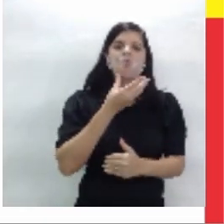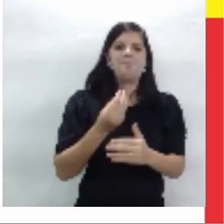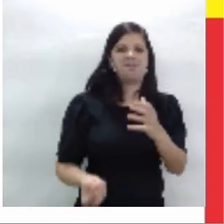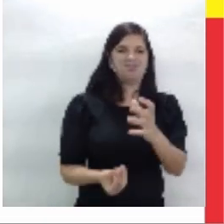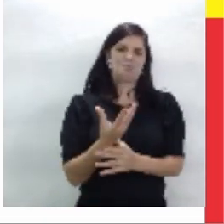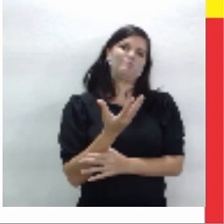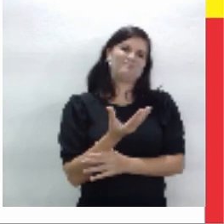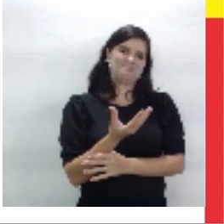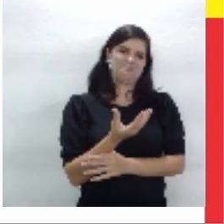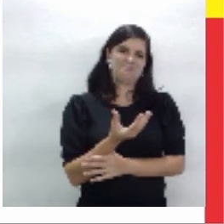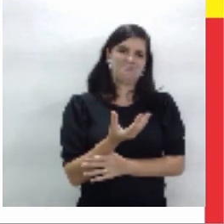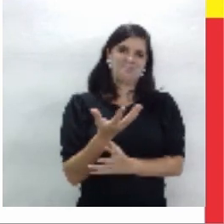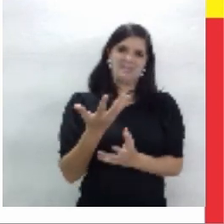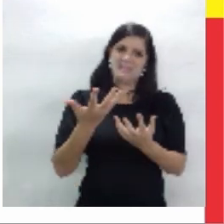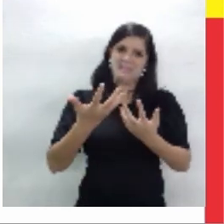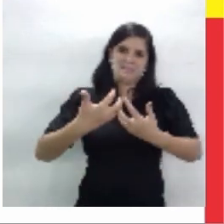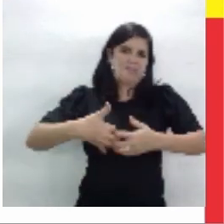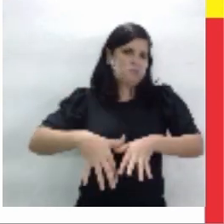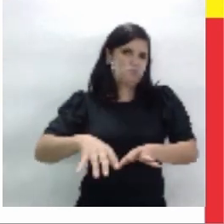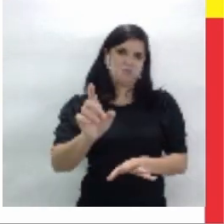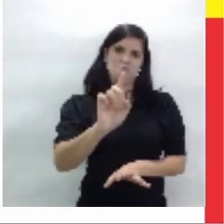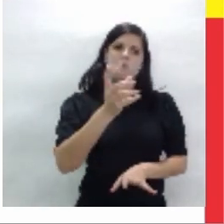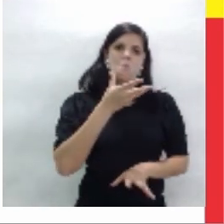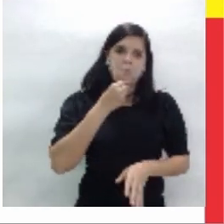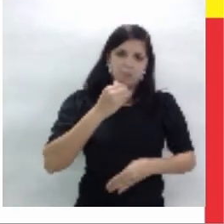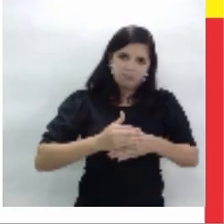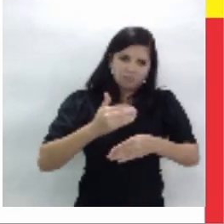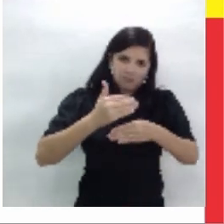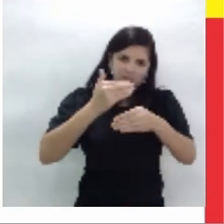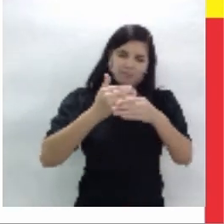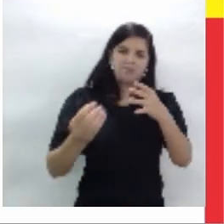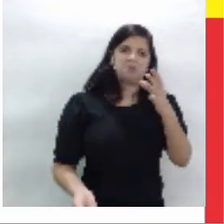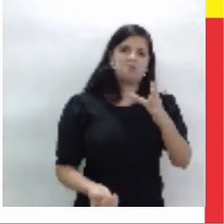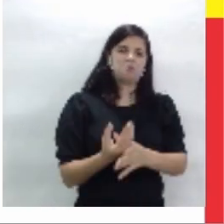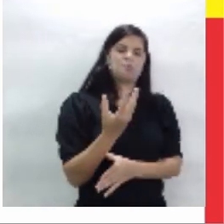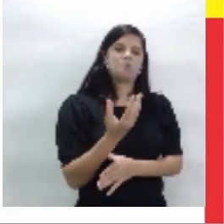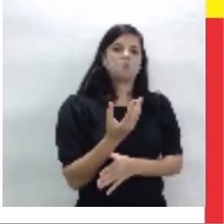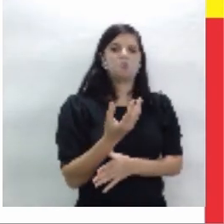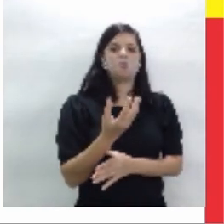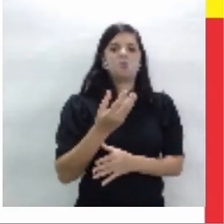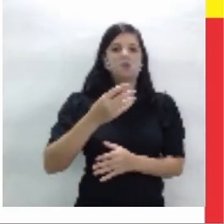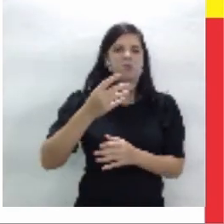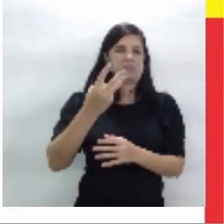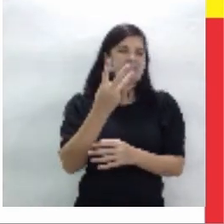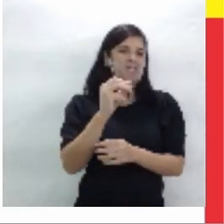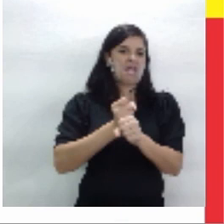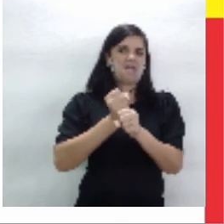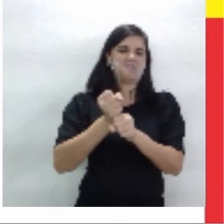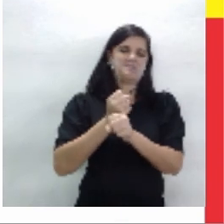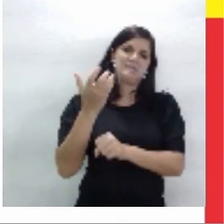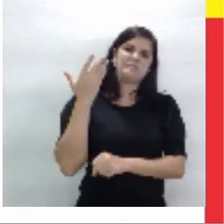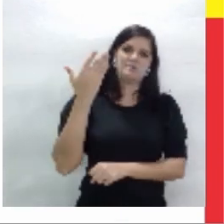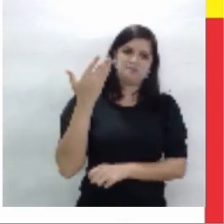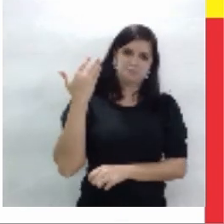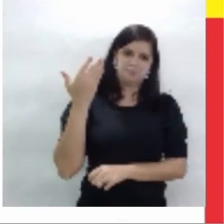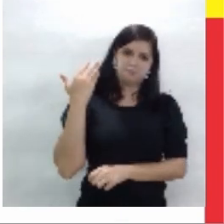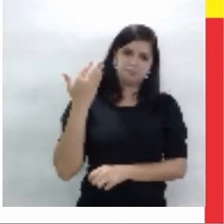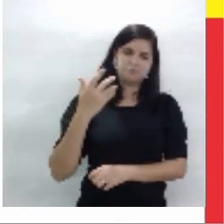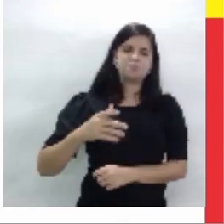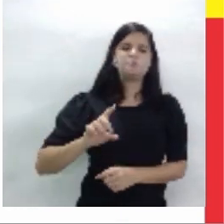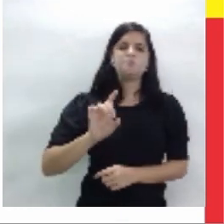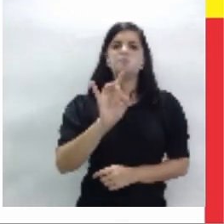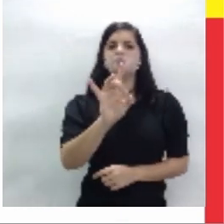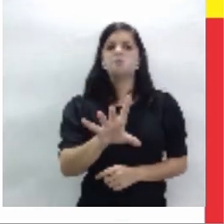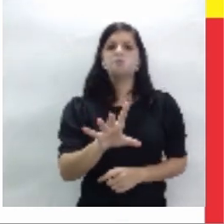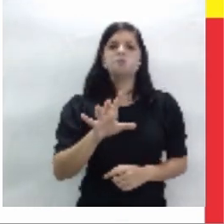criou há mais ou menos ali 30 anos atrás. Né? Esse ambiente era um ambiente que se utilizavam com algumas